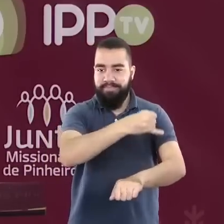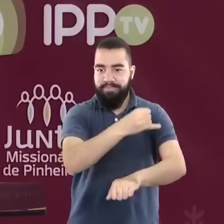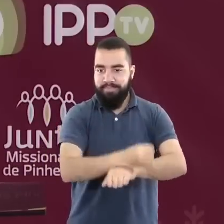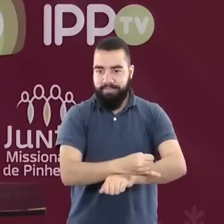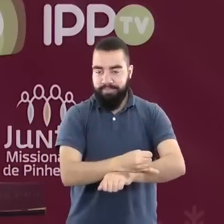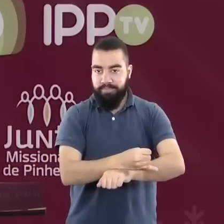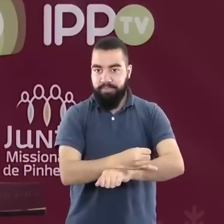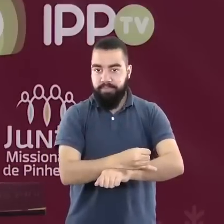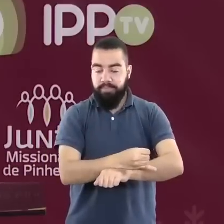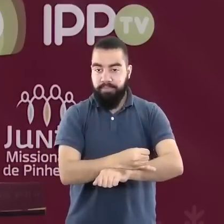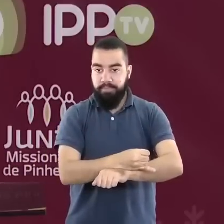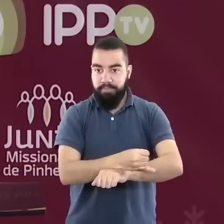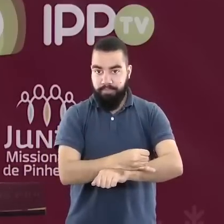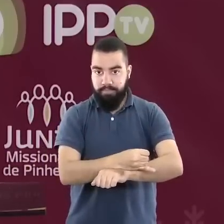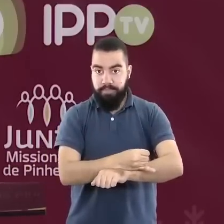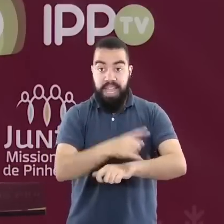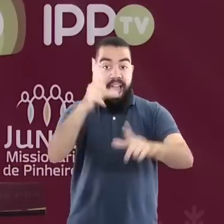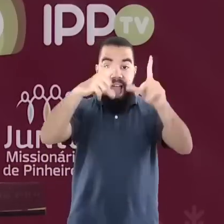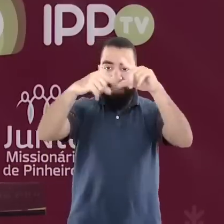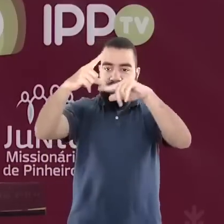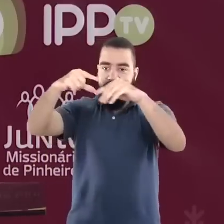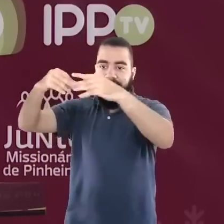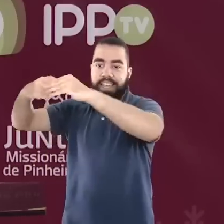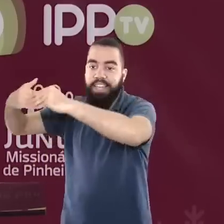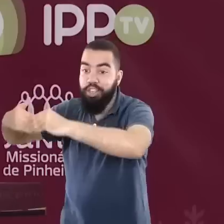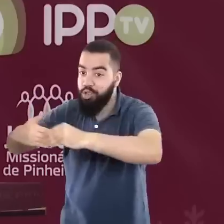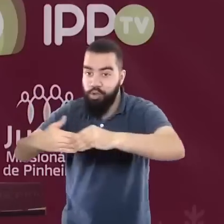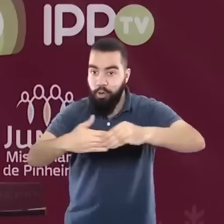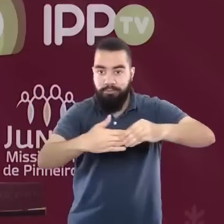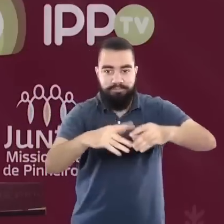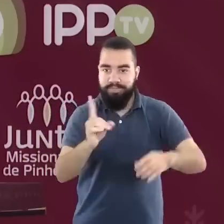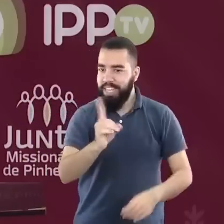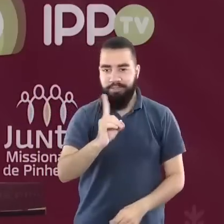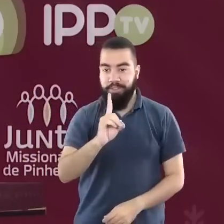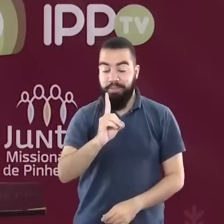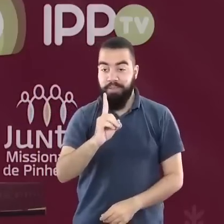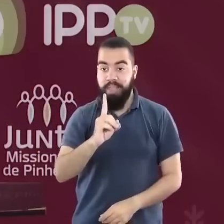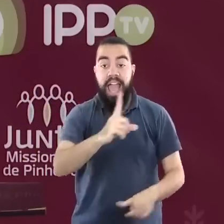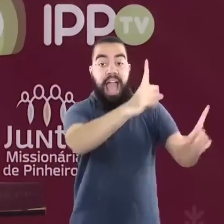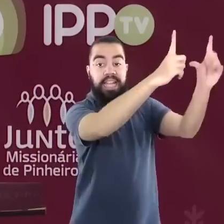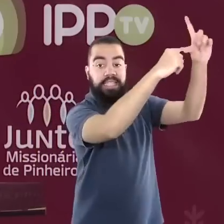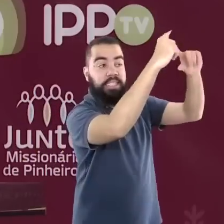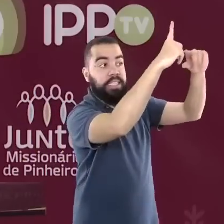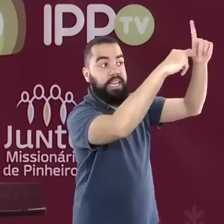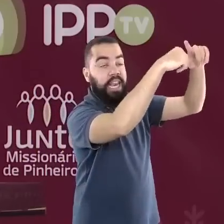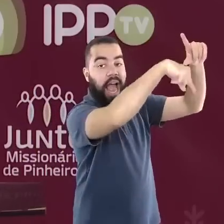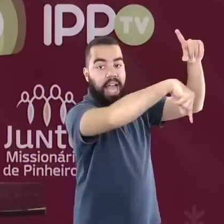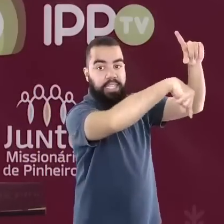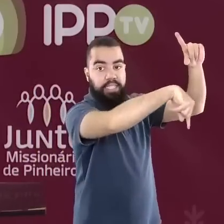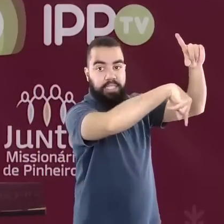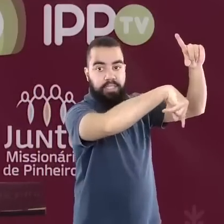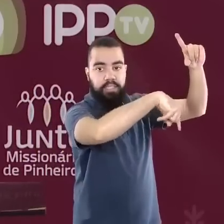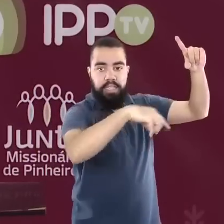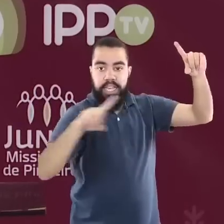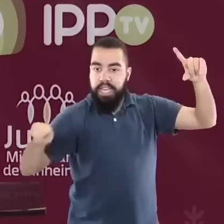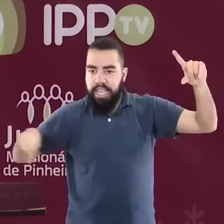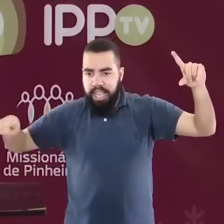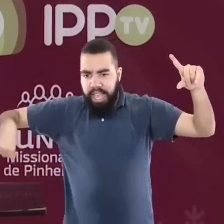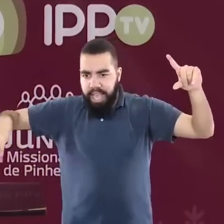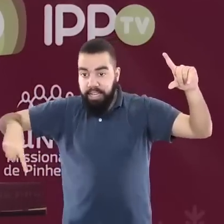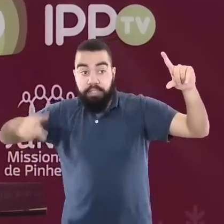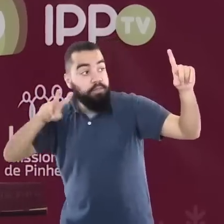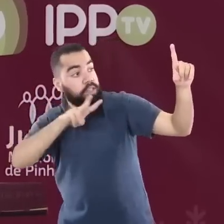não os guiou do oriente a Jerusalém eles viram a sua estrela e foram para Jerusalém por que